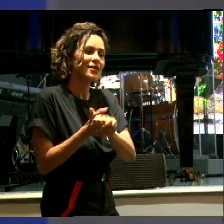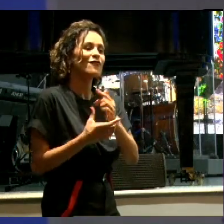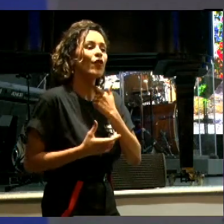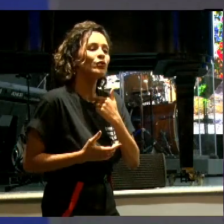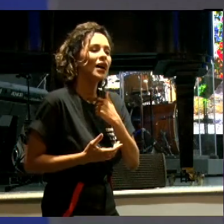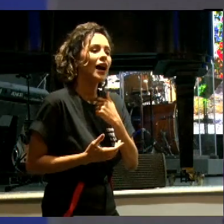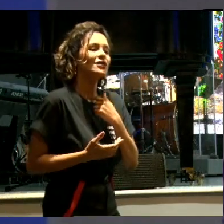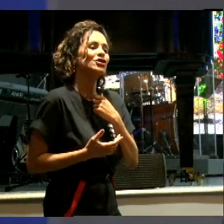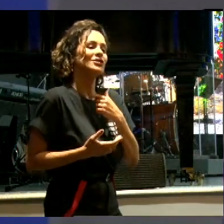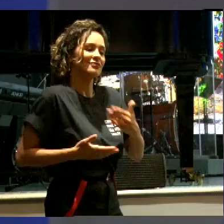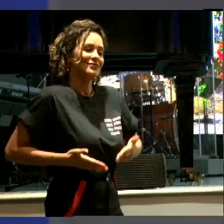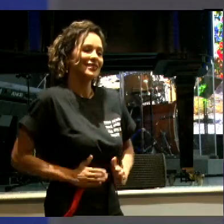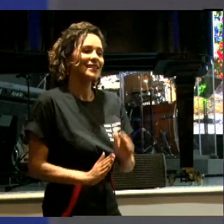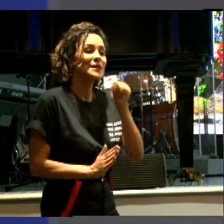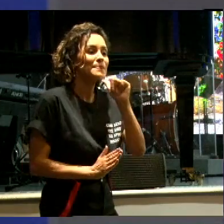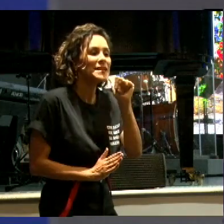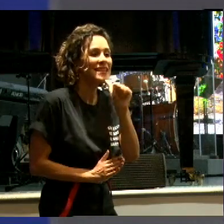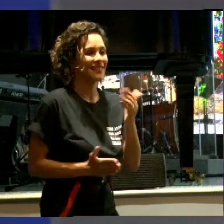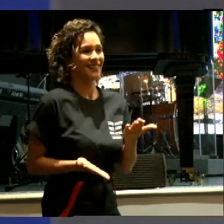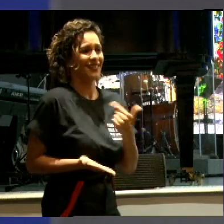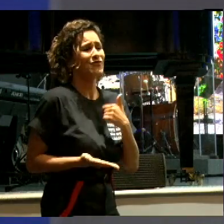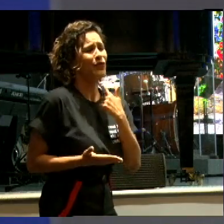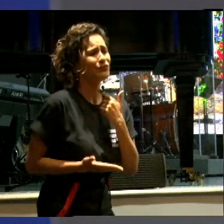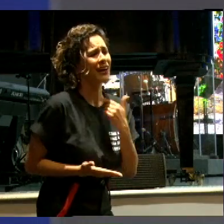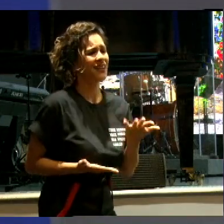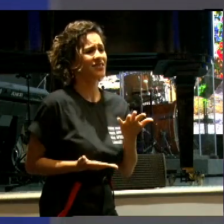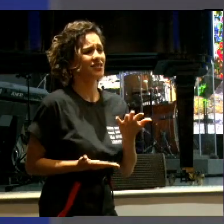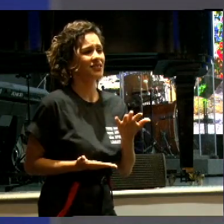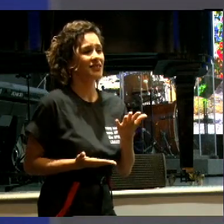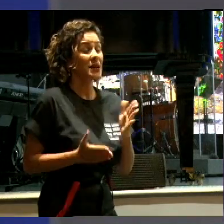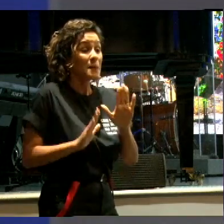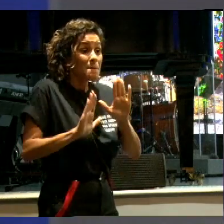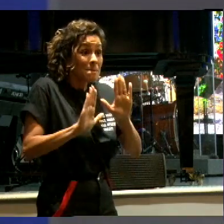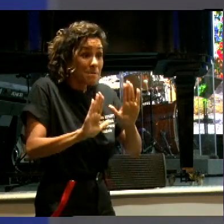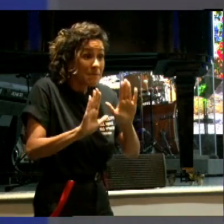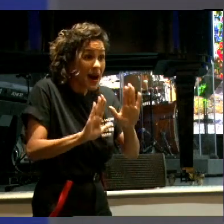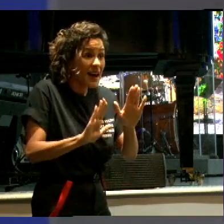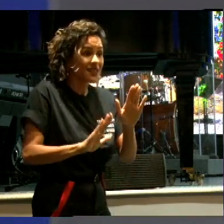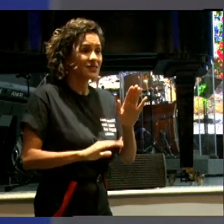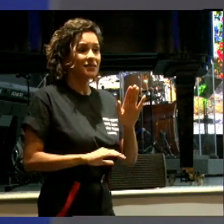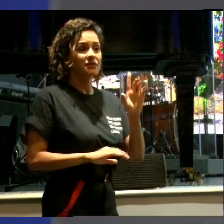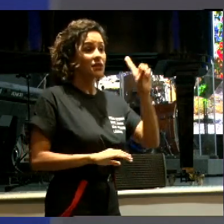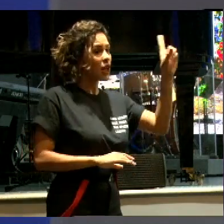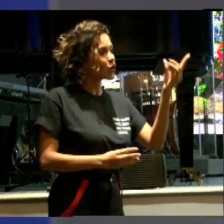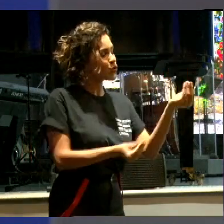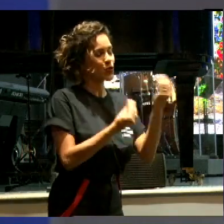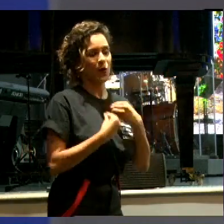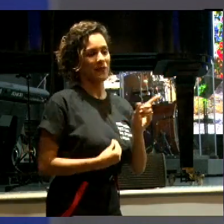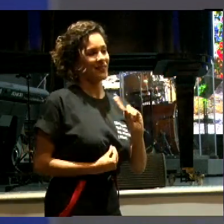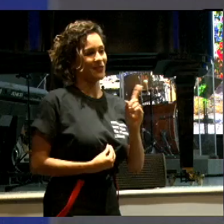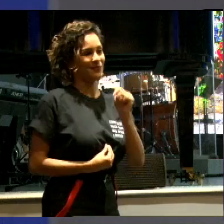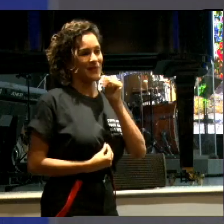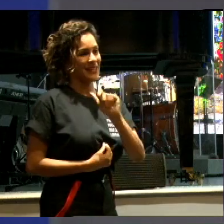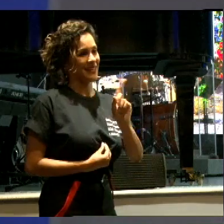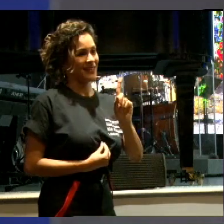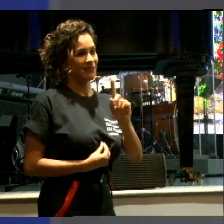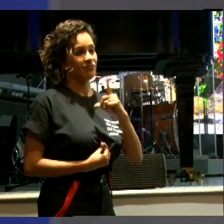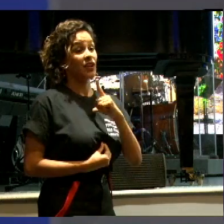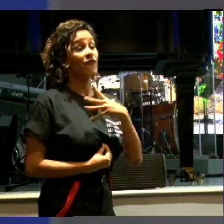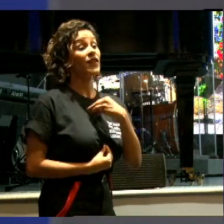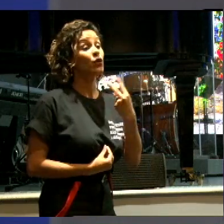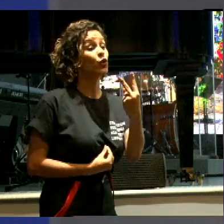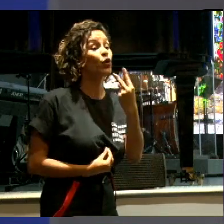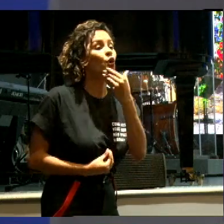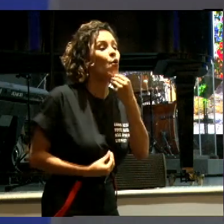Porque você ia querer viver nela tudo que você nunca viveu. E hoje eu fico triste ao ver mulheres que,